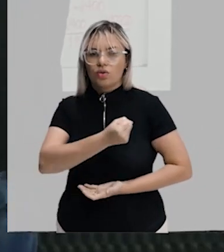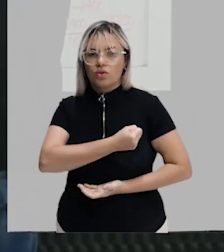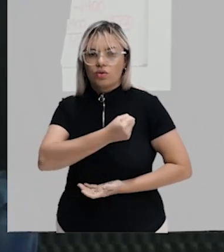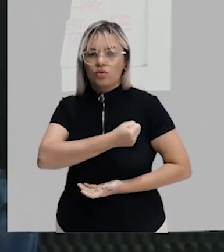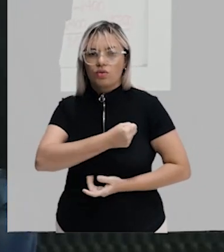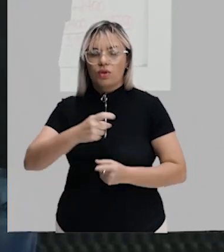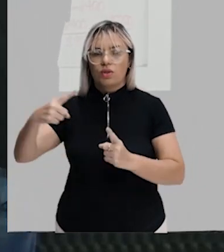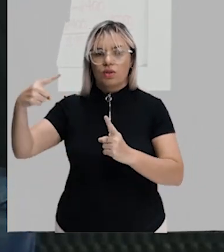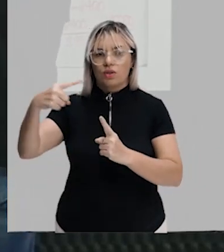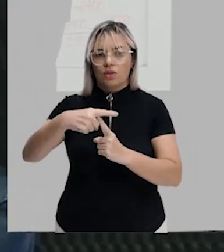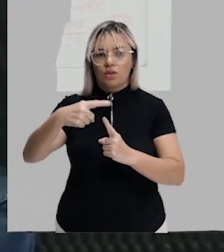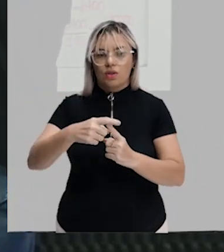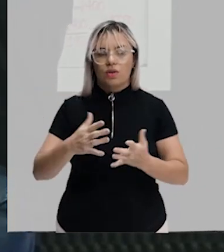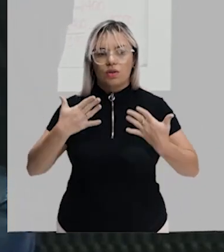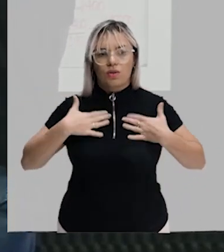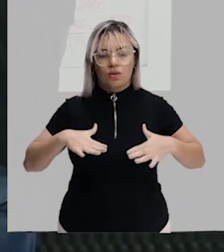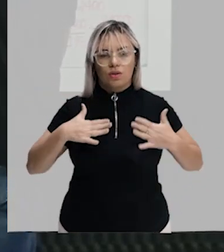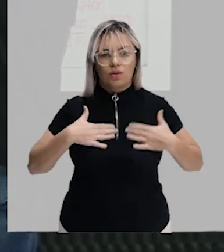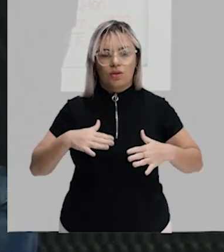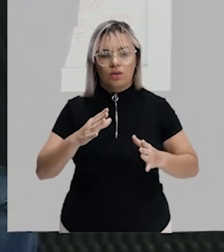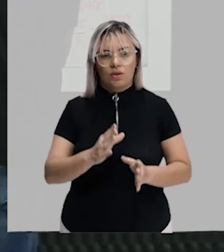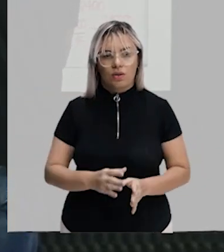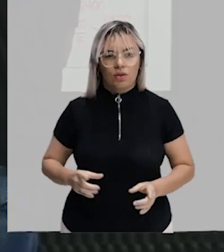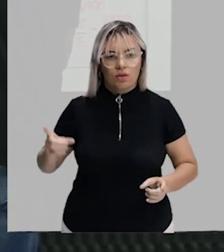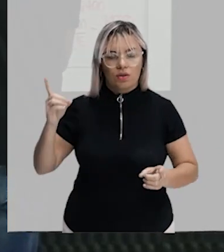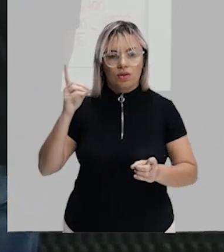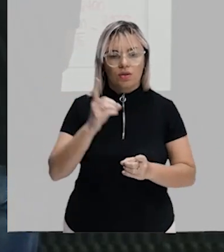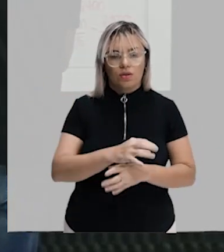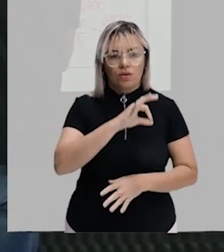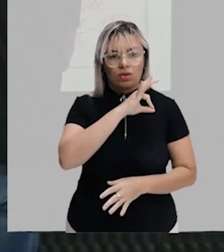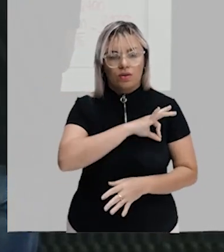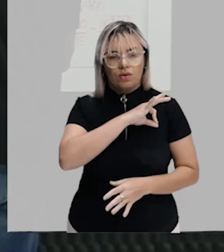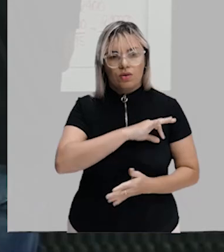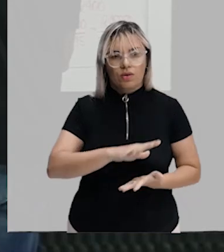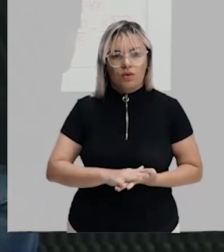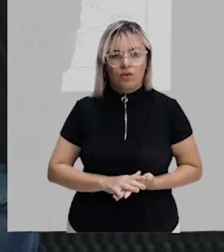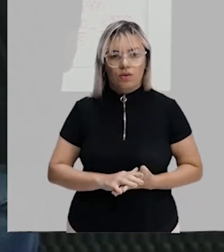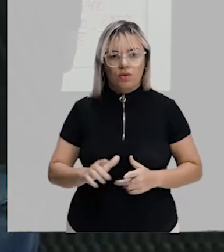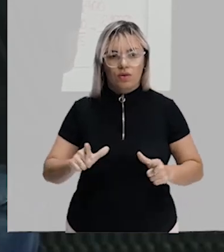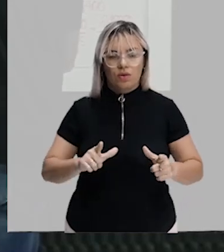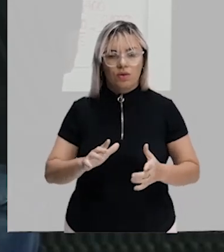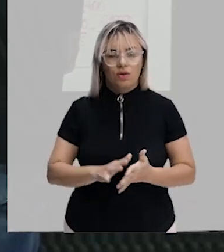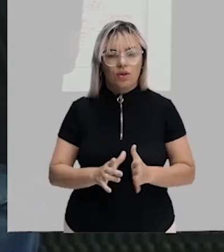conta aí em casa com calma, você vai encontrar que o salário dos caras é R$